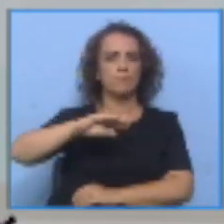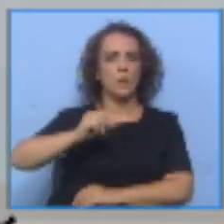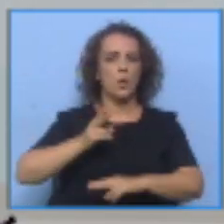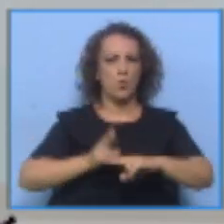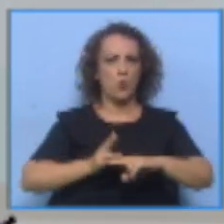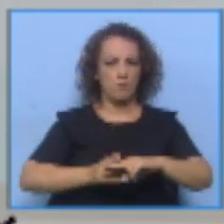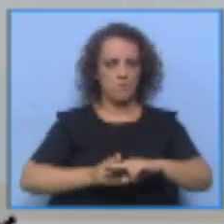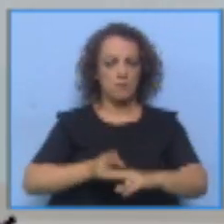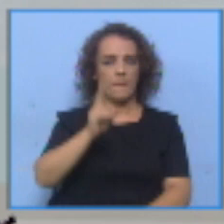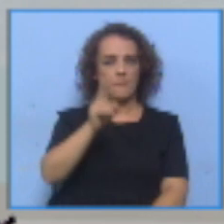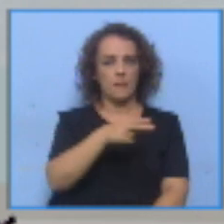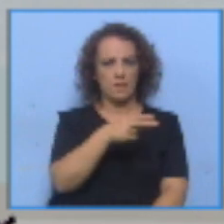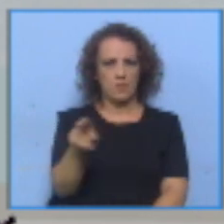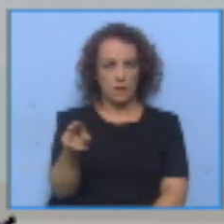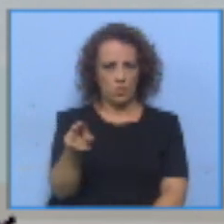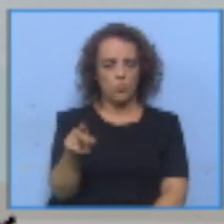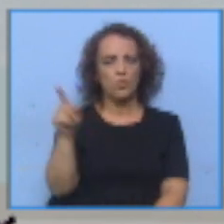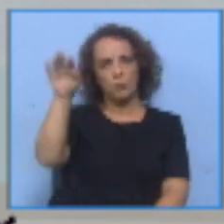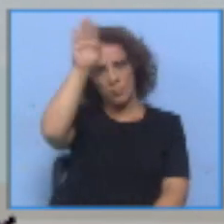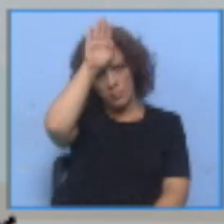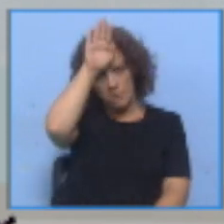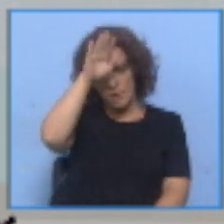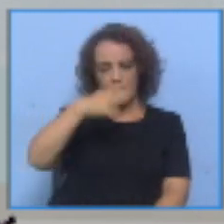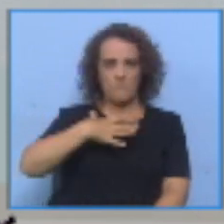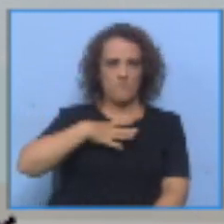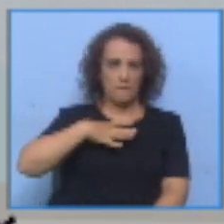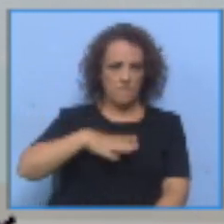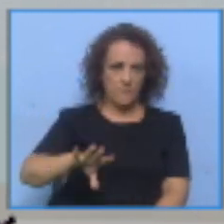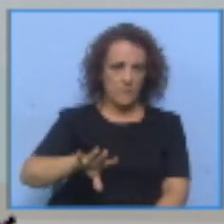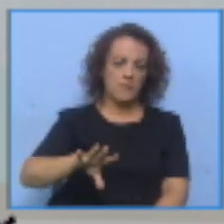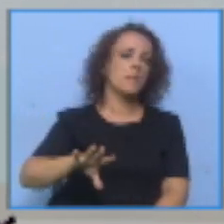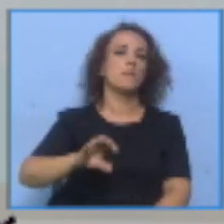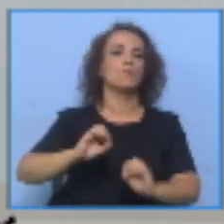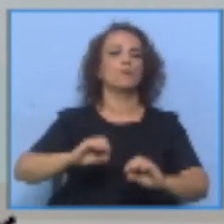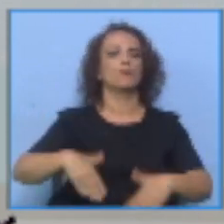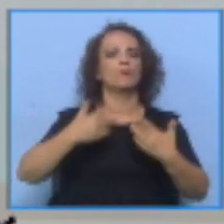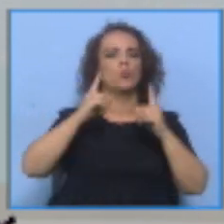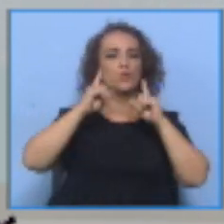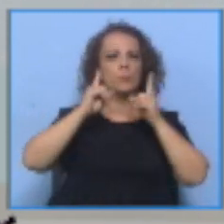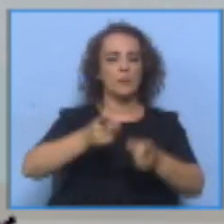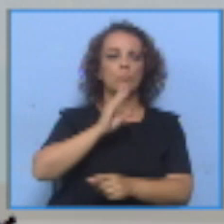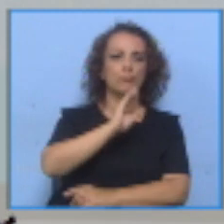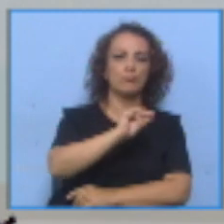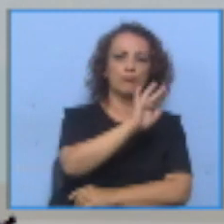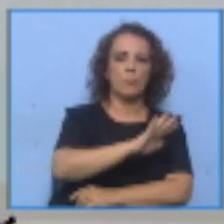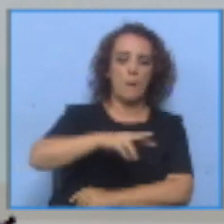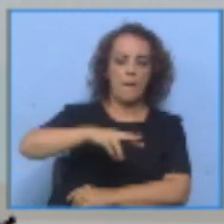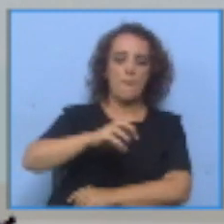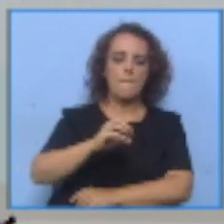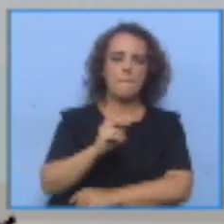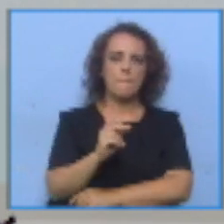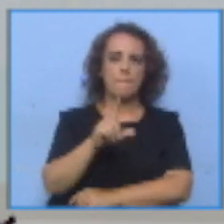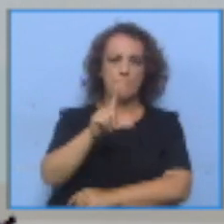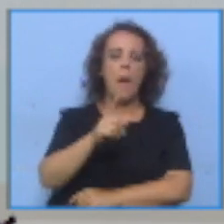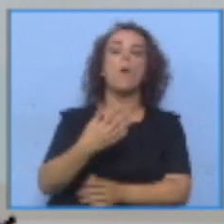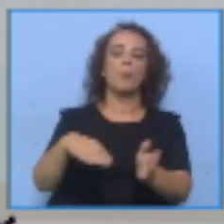no Vaticano. O Papa quis iniciá-lo, pelo menos simbolicamente, na Amazónia, né? Em Maldonado, creio que... É em